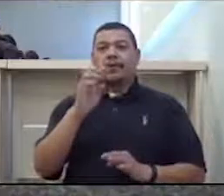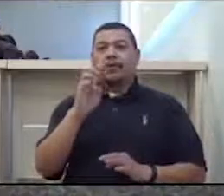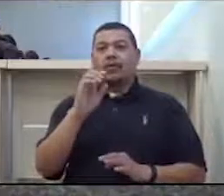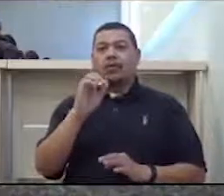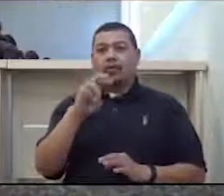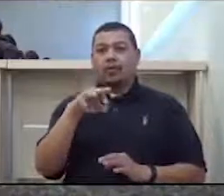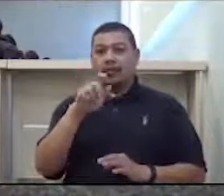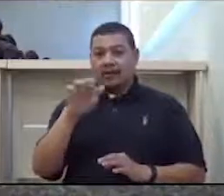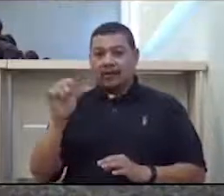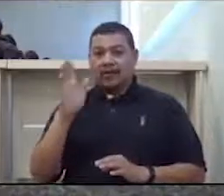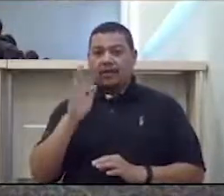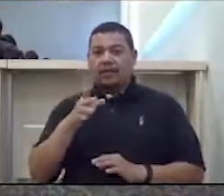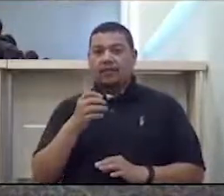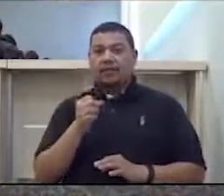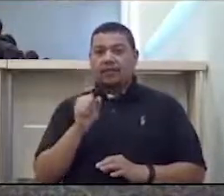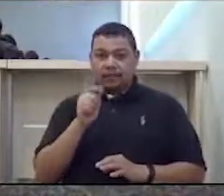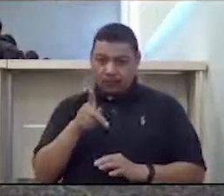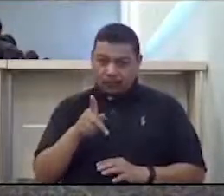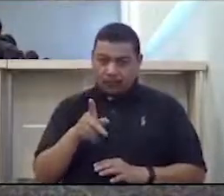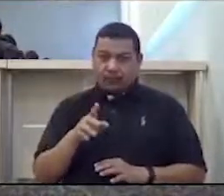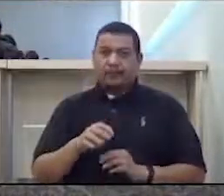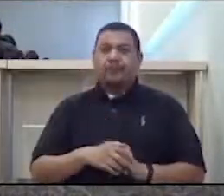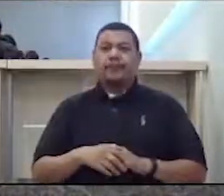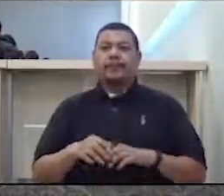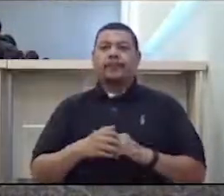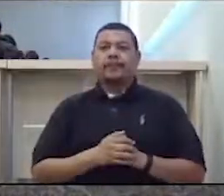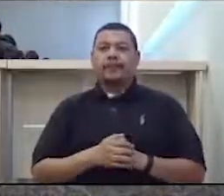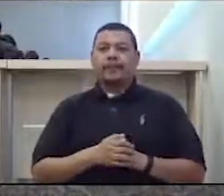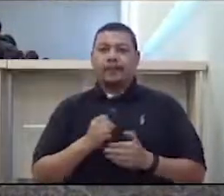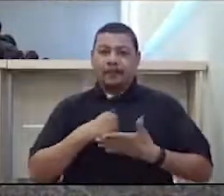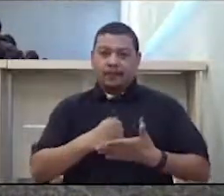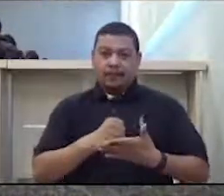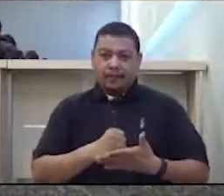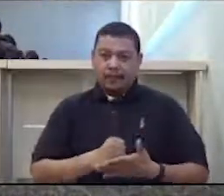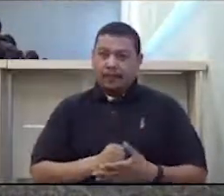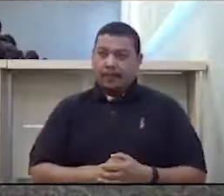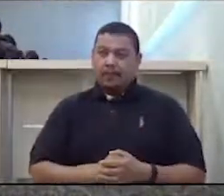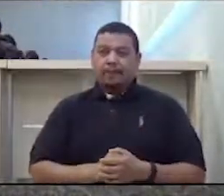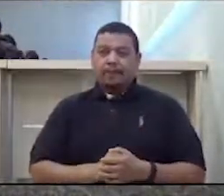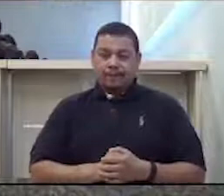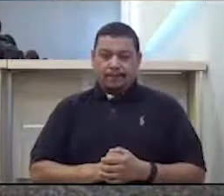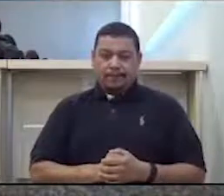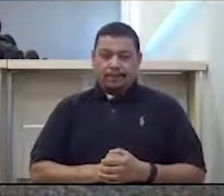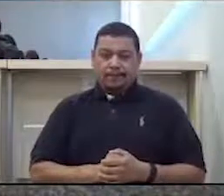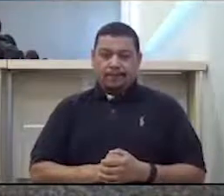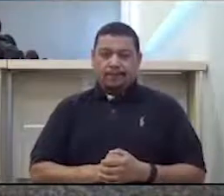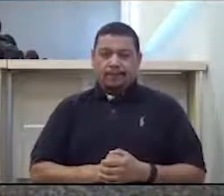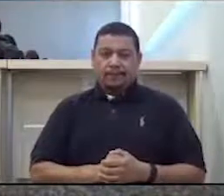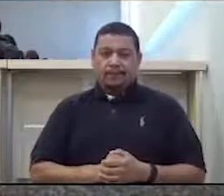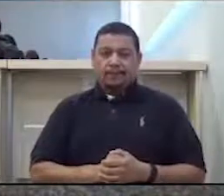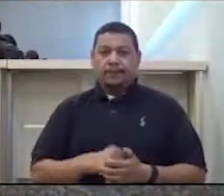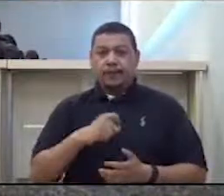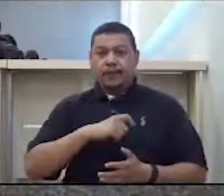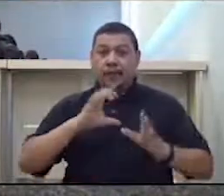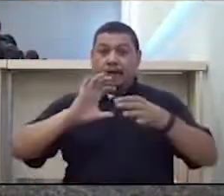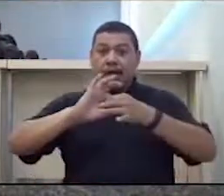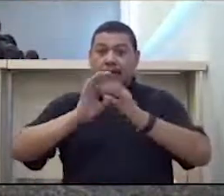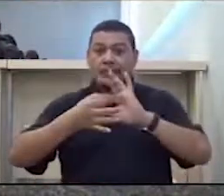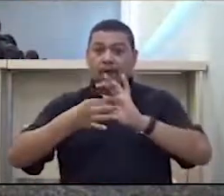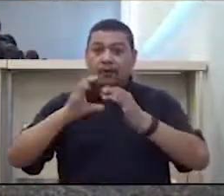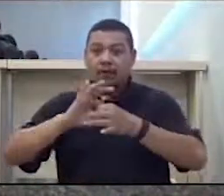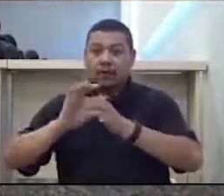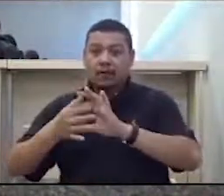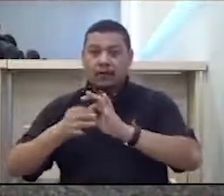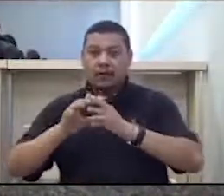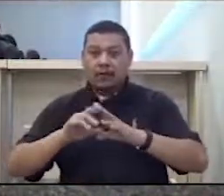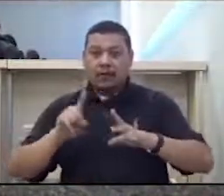já estava em funcionamento e atendendo. Então, assim, e aí... dentro desse contexto que ela nos convidou para